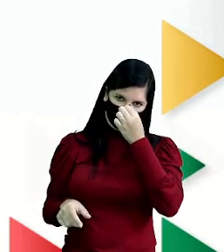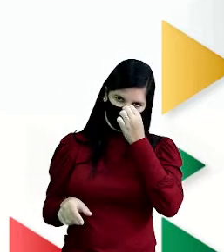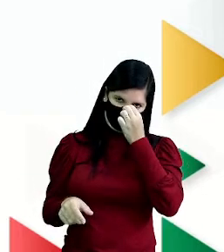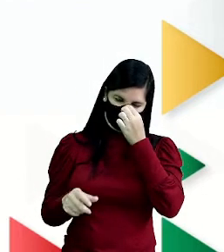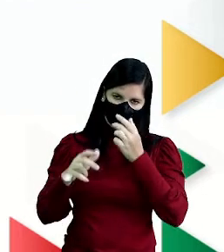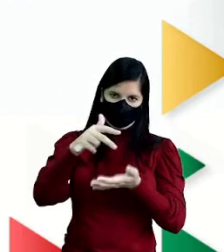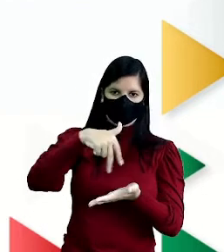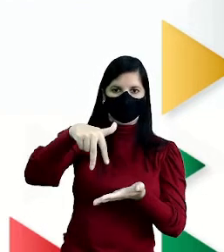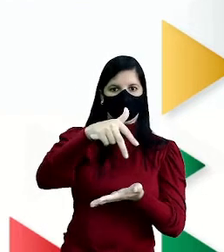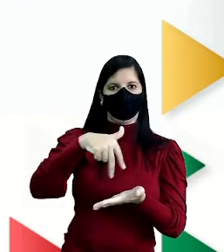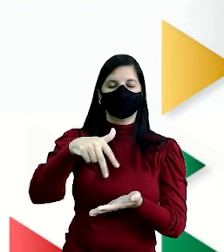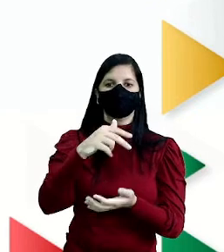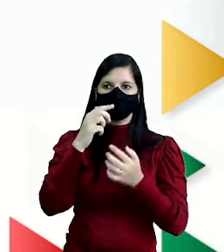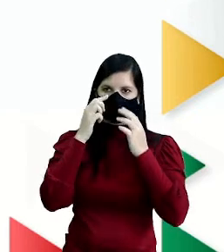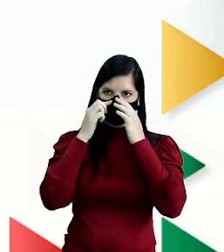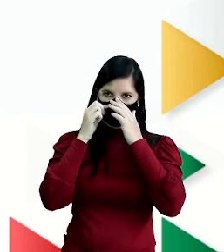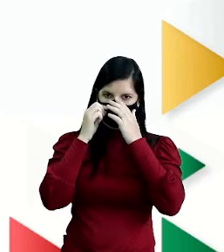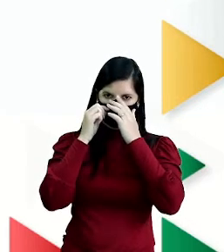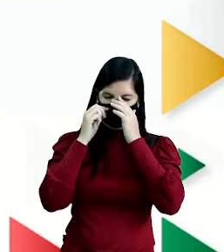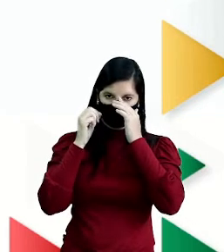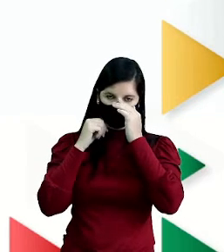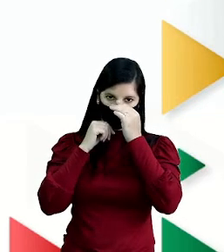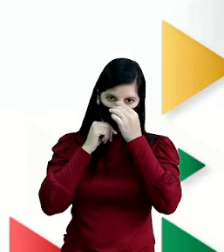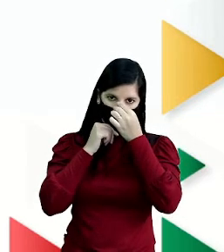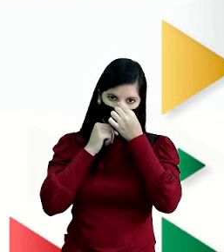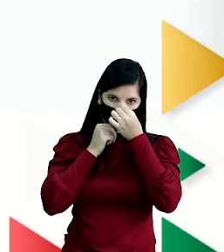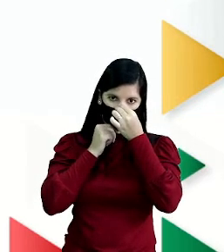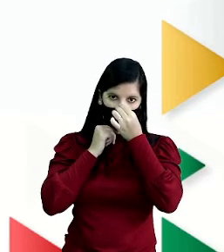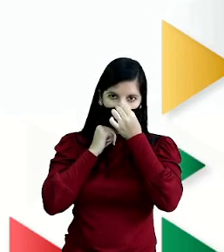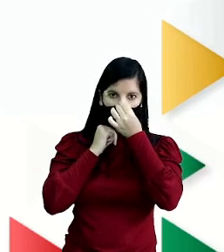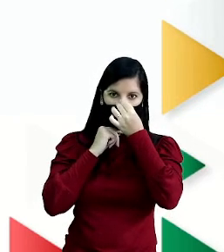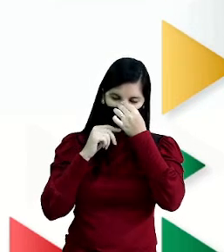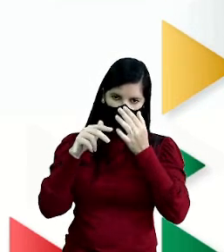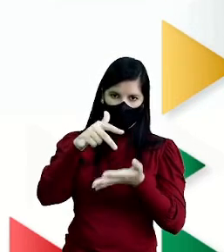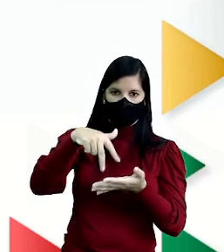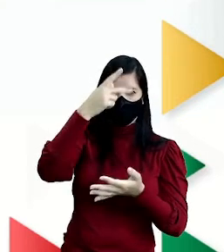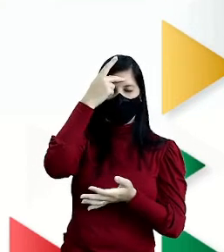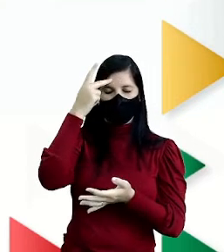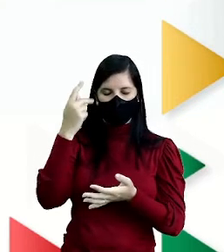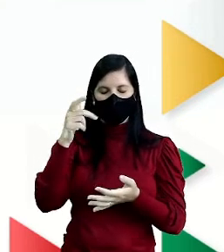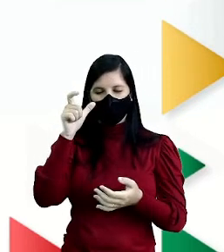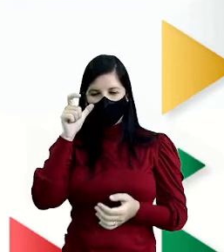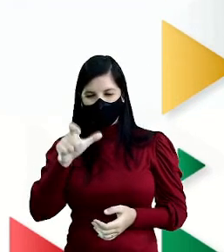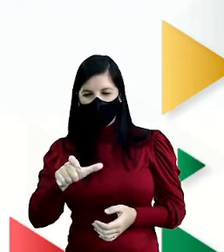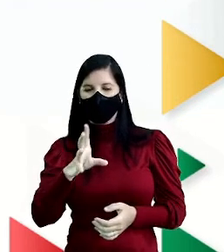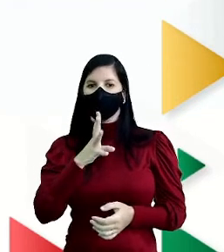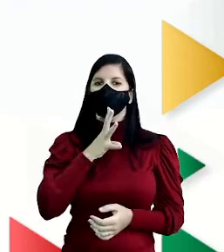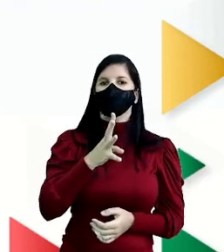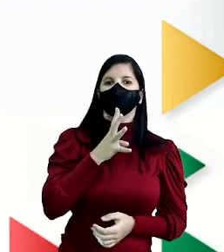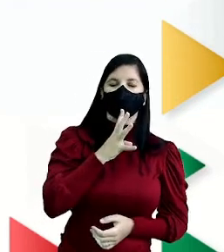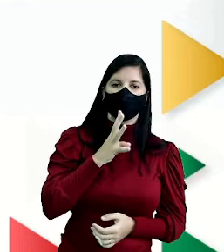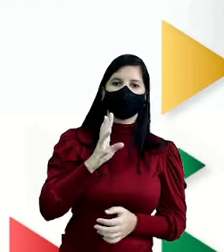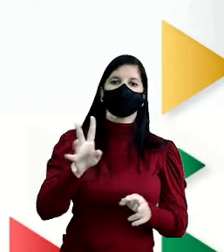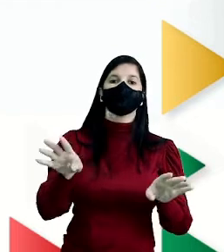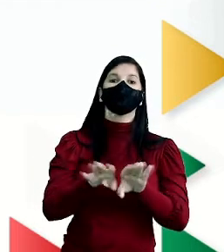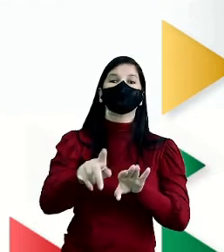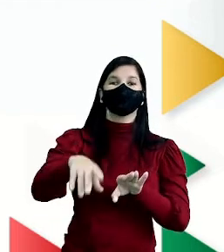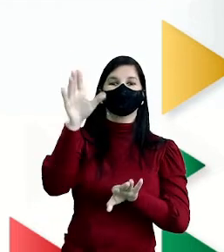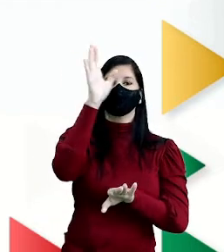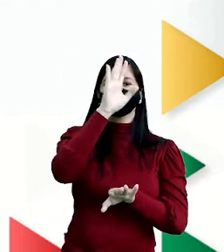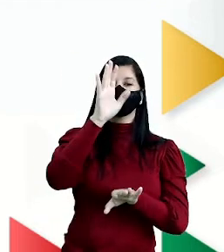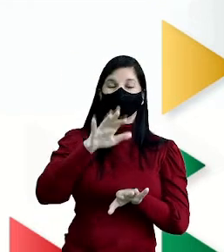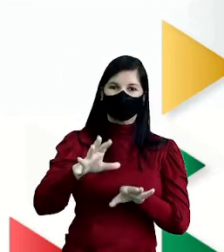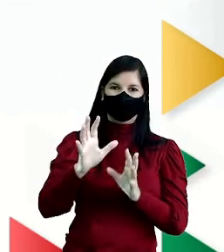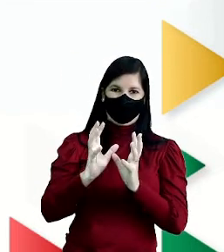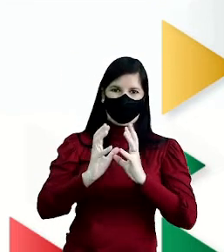que muitos turistas vão lá apreciar, porque é bastante difundido, bastante conhecido. É como o frevo aqui pra